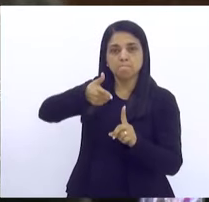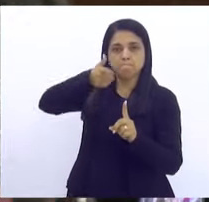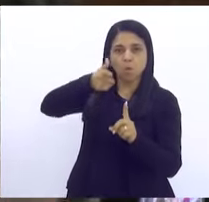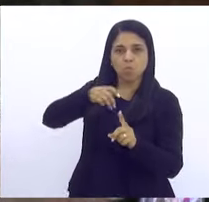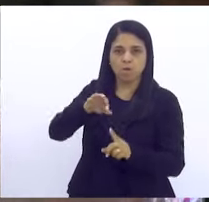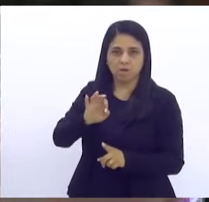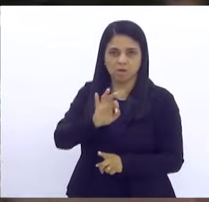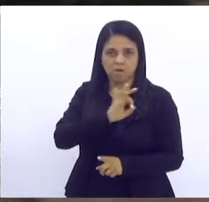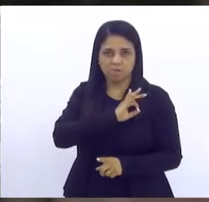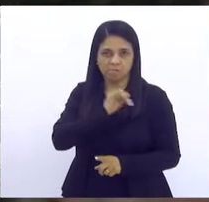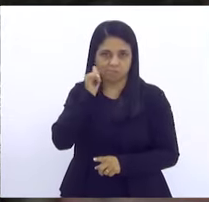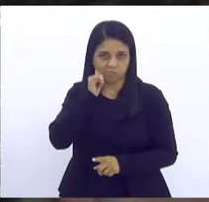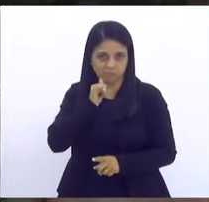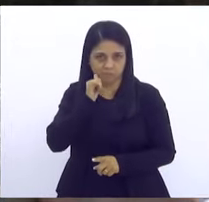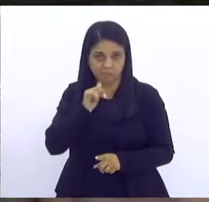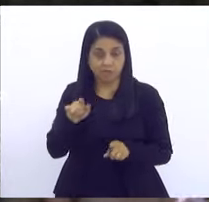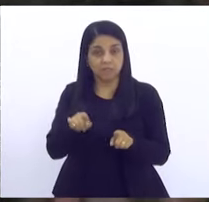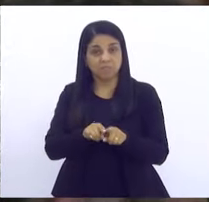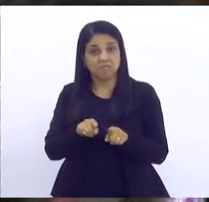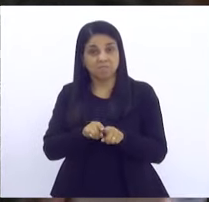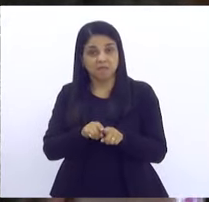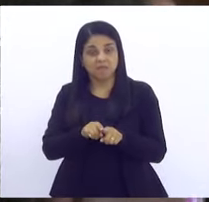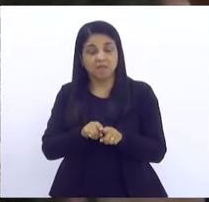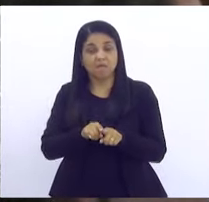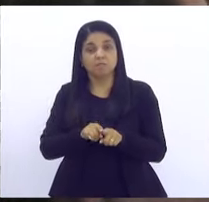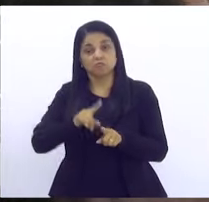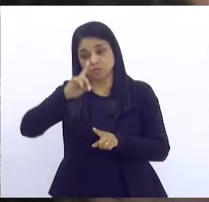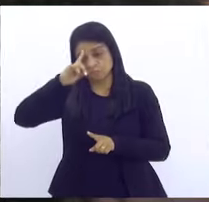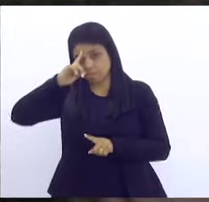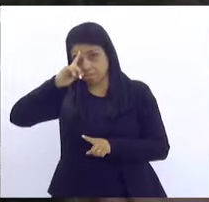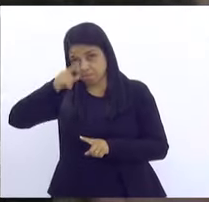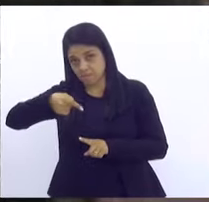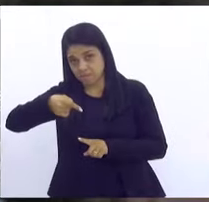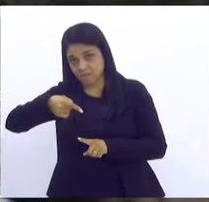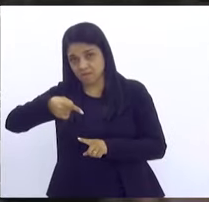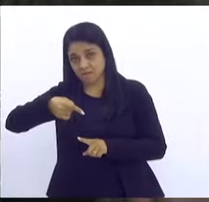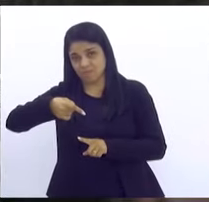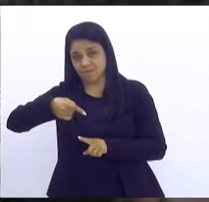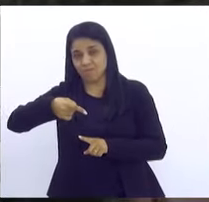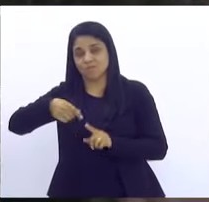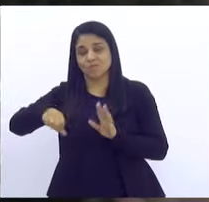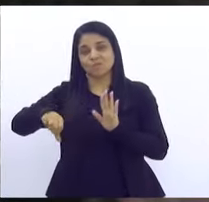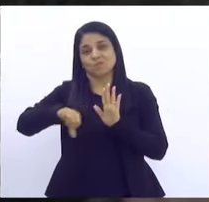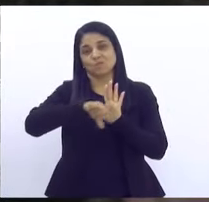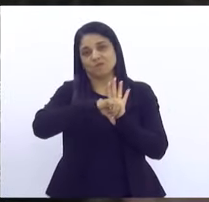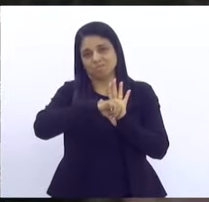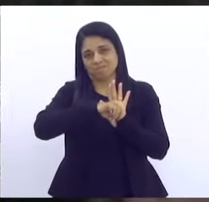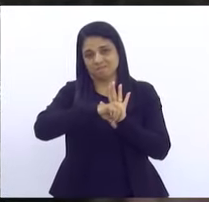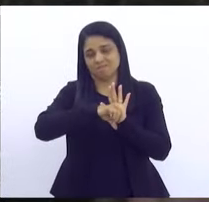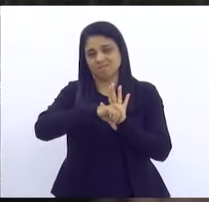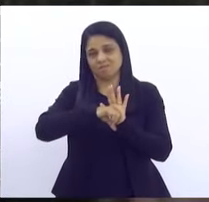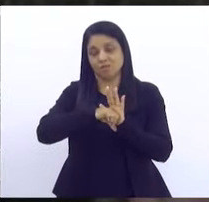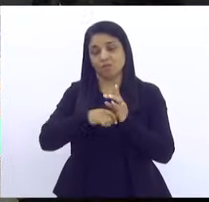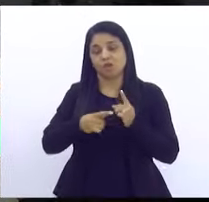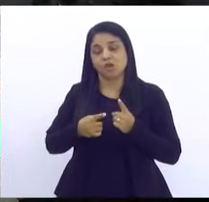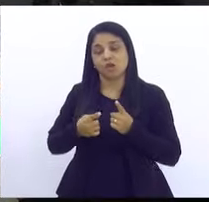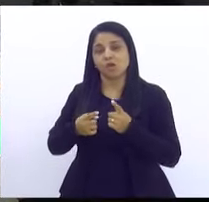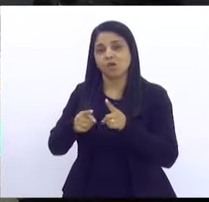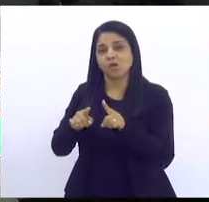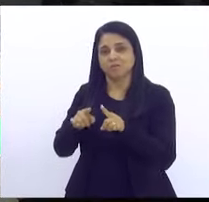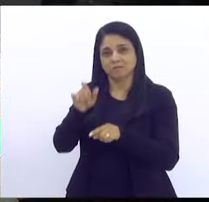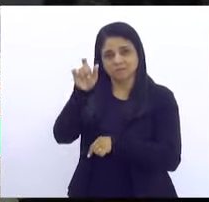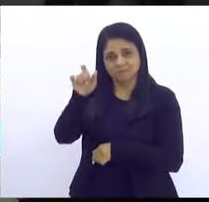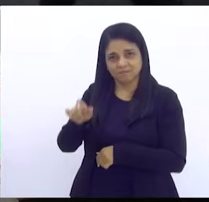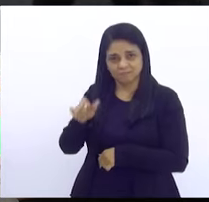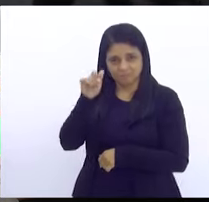crime, mas também aqueles que determinaram a prática daquele brutal crime contra essa